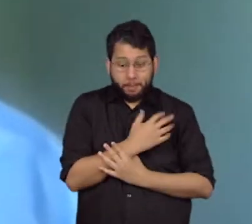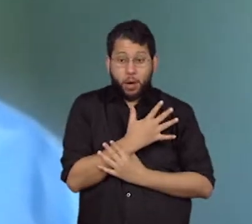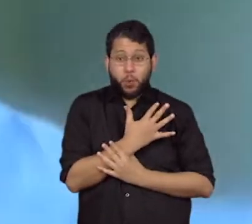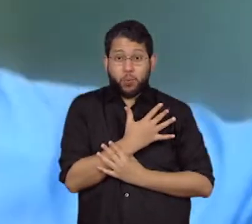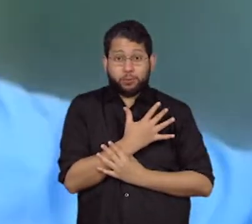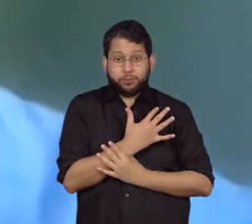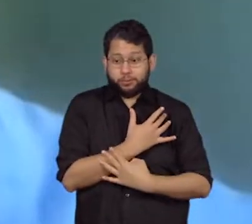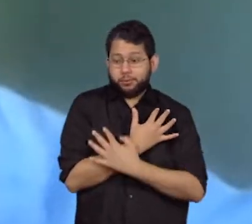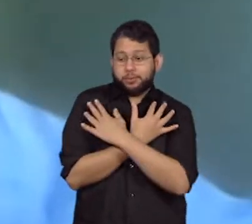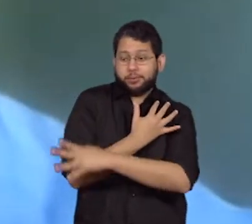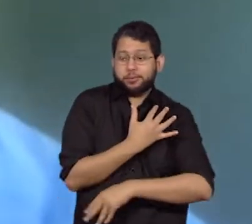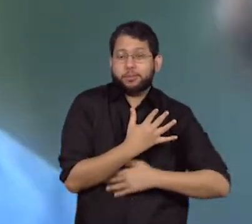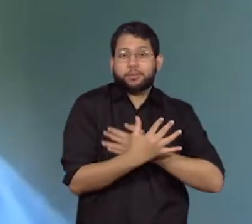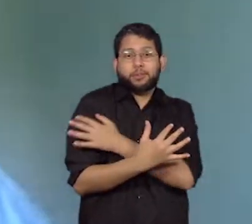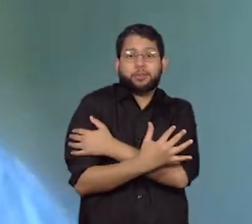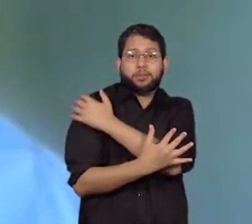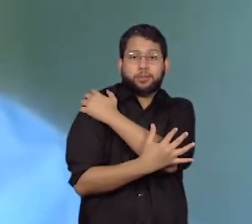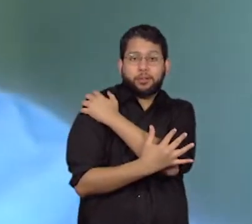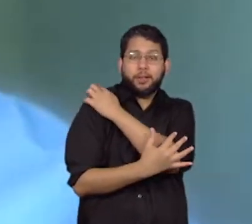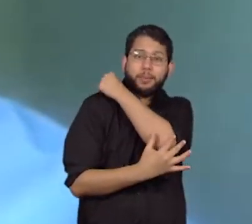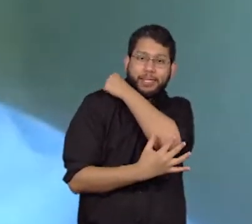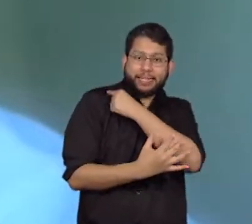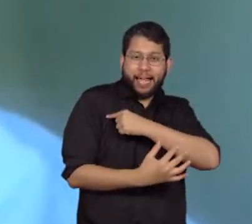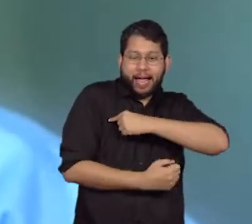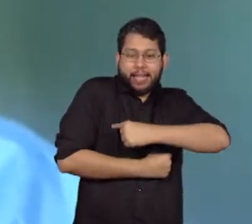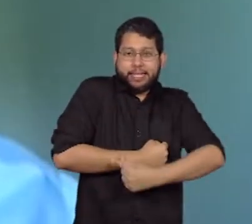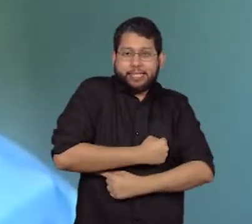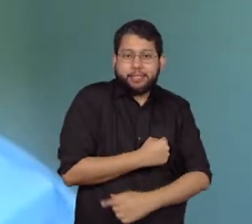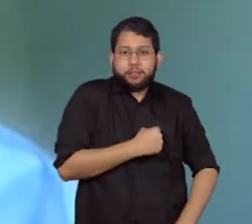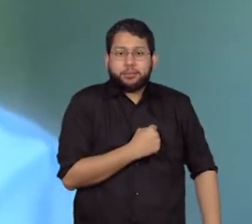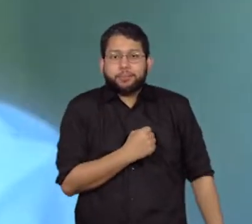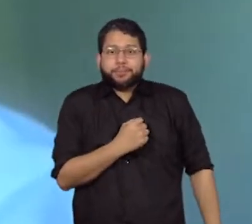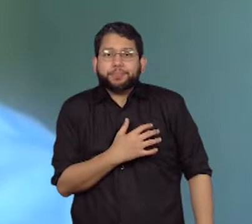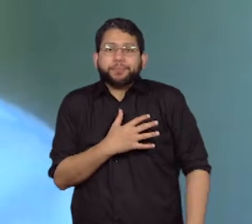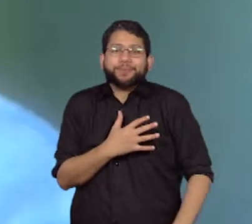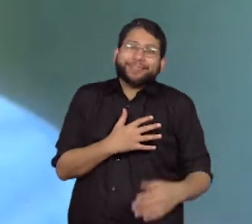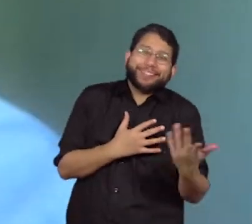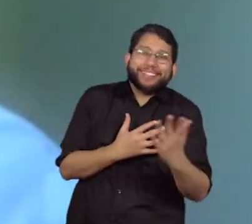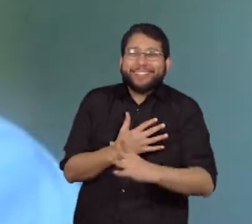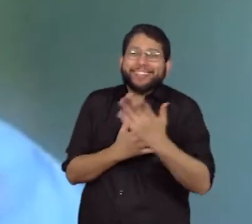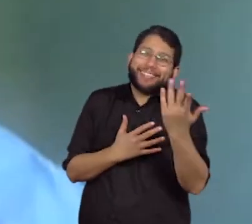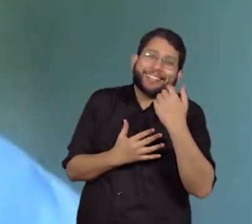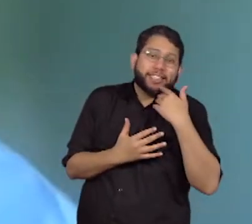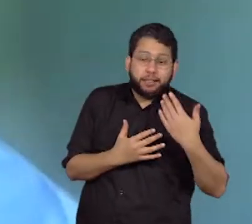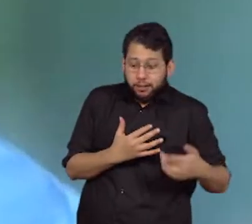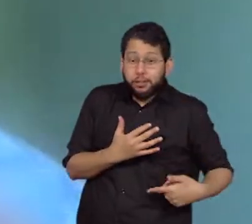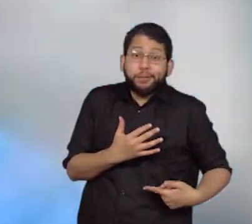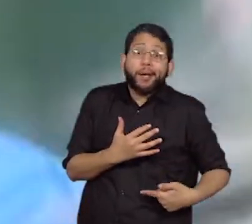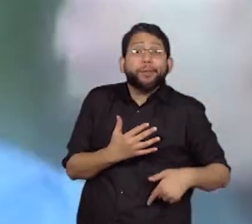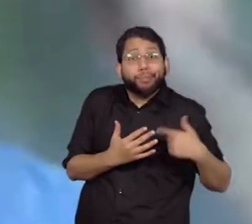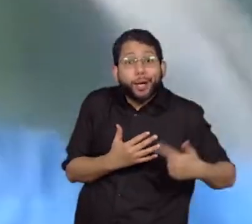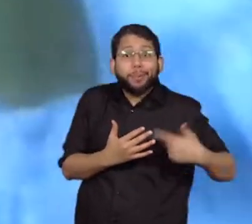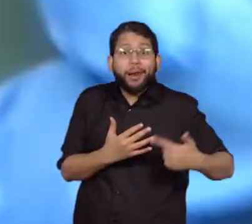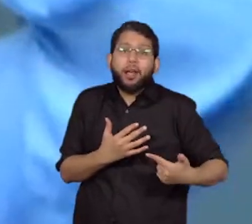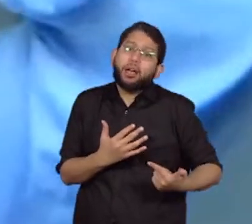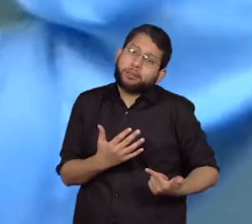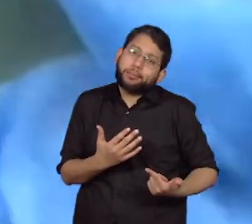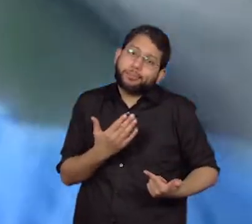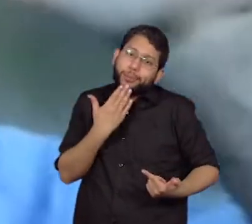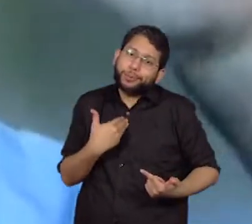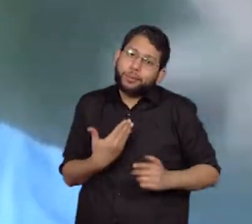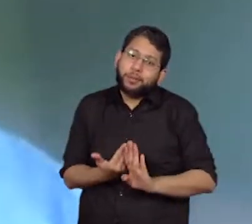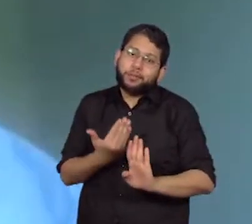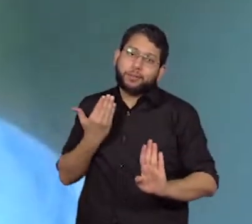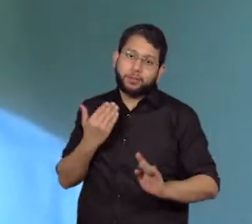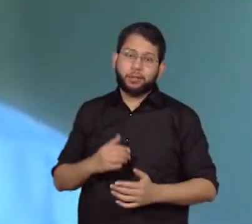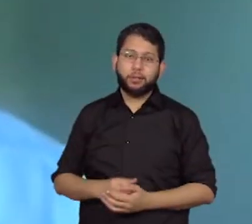assim, e o braço esquerdo liberado. Aí, falei, bom, nessas condições não pode trabalhar, me deram uma licença.